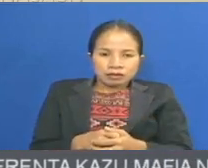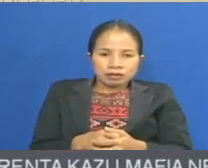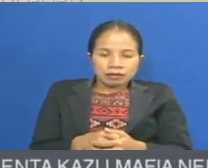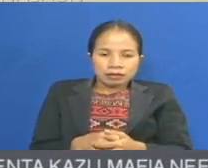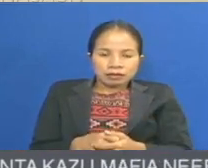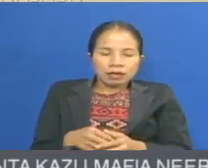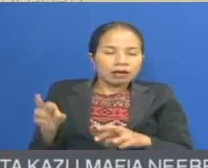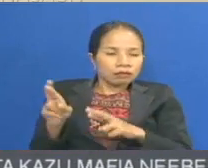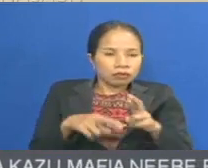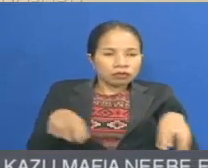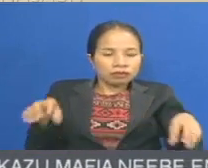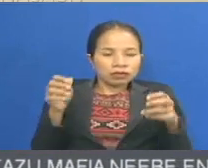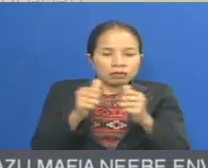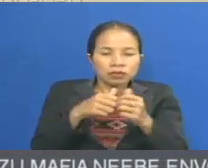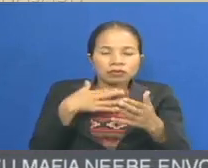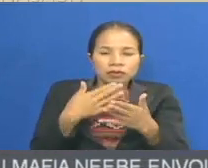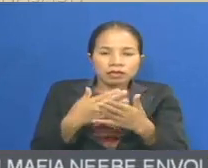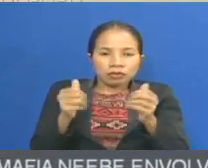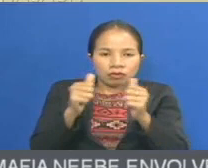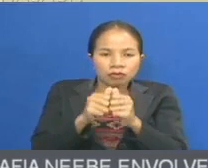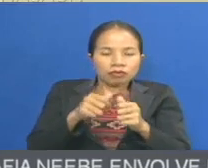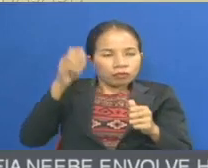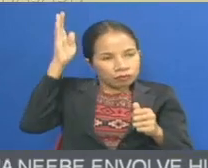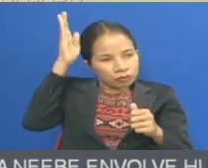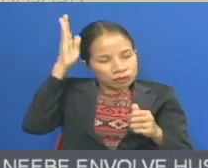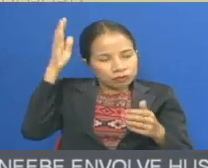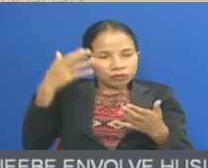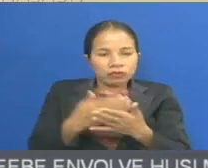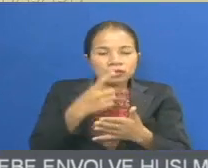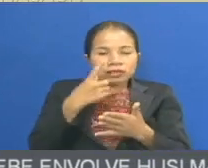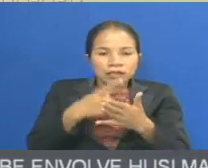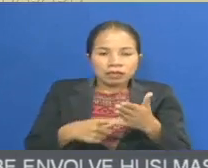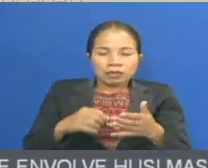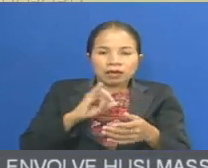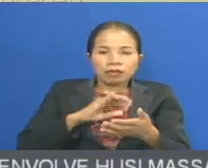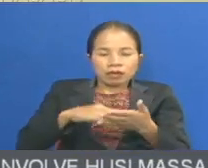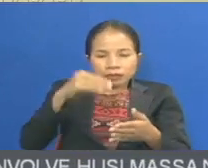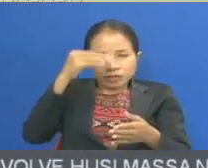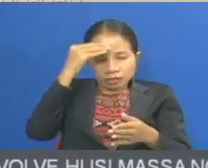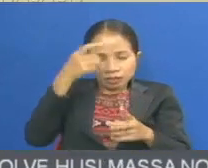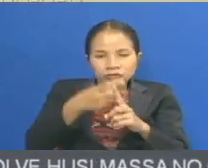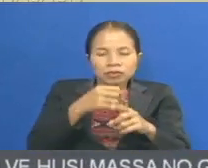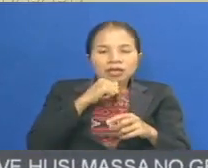te kolabora di ak kulitan ho bispo ko na bina. Mga kanda hau apri na si bispo amu